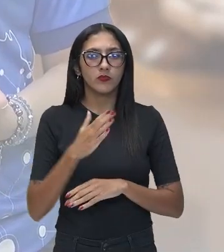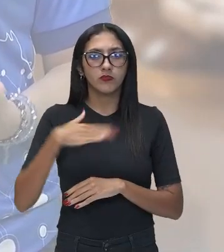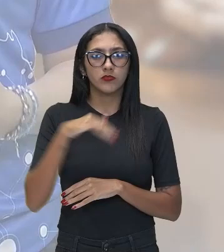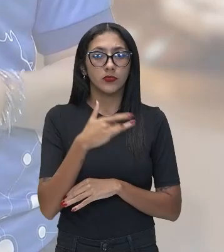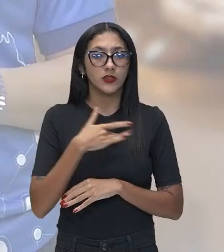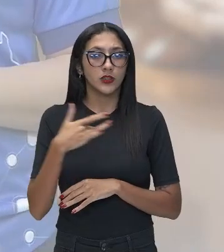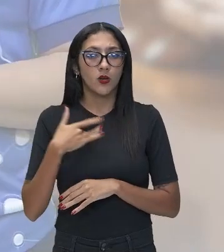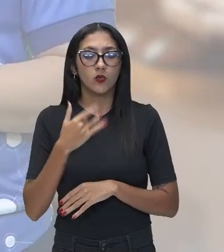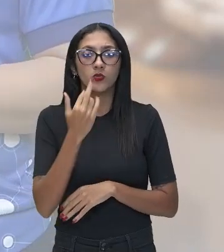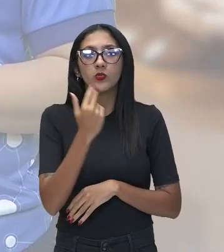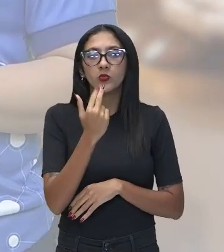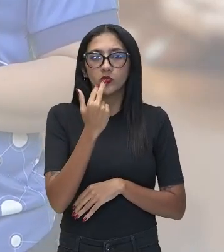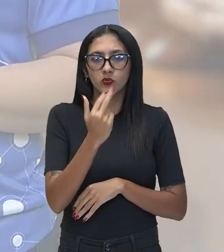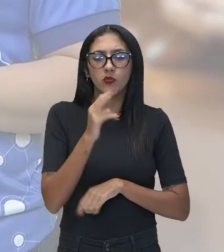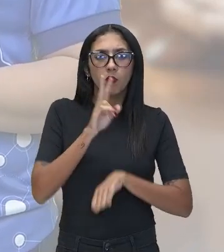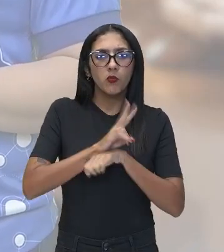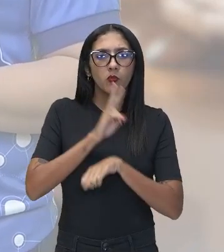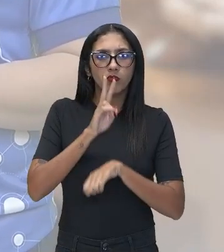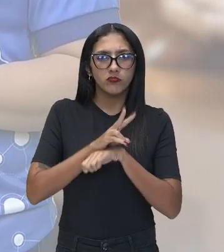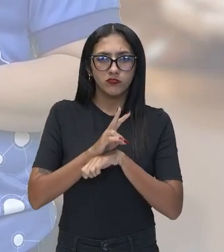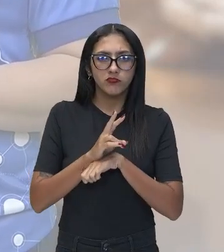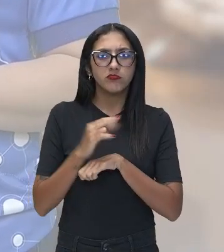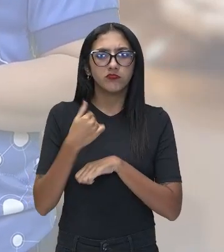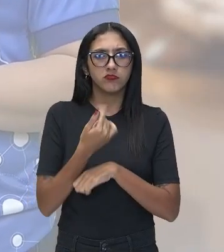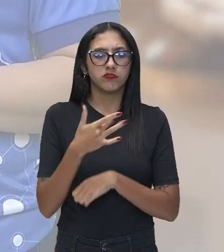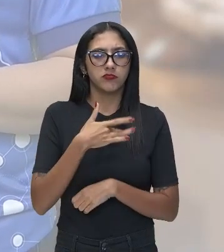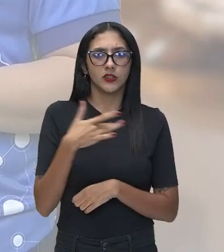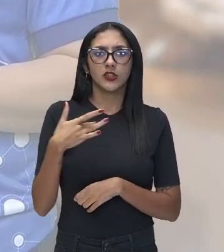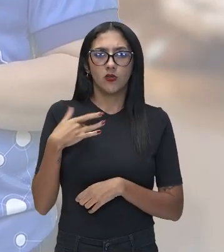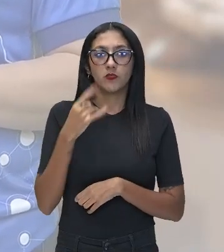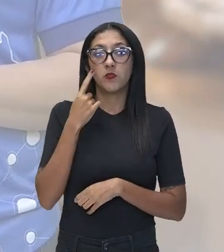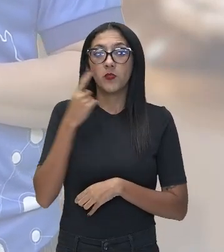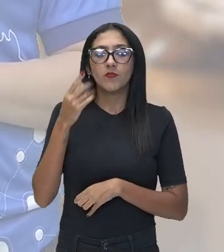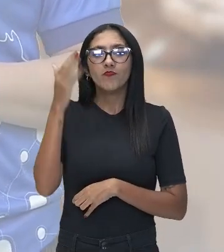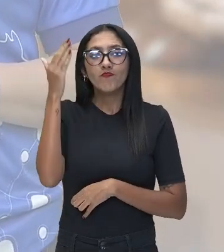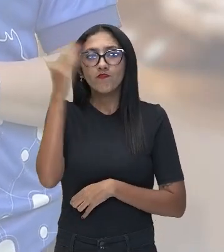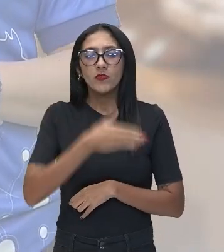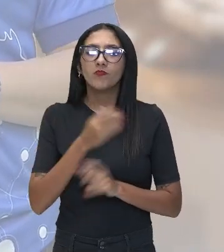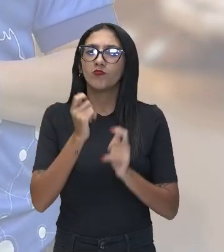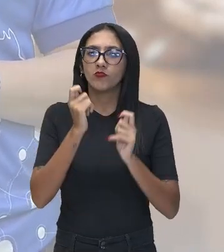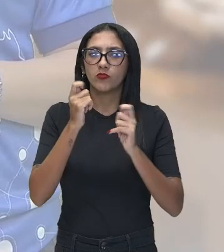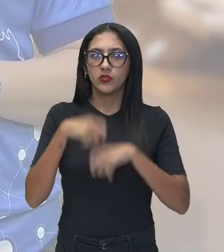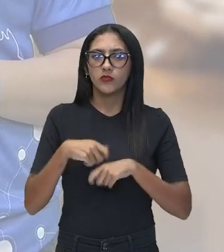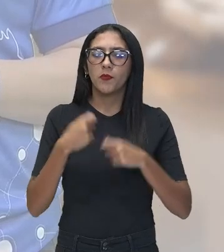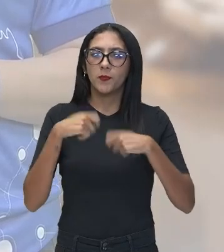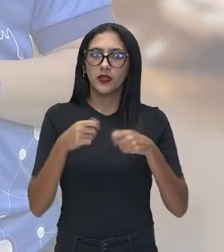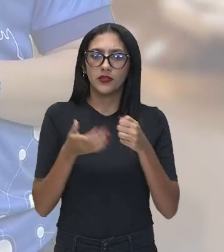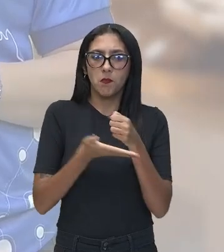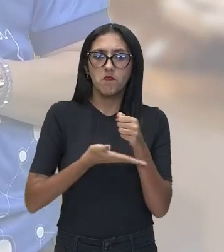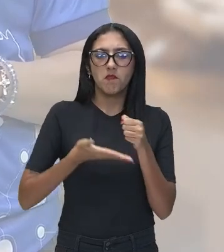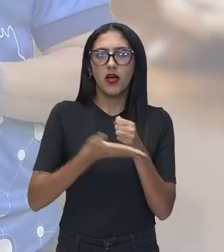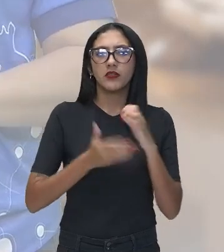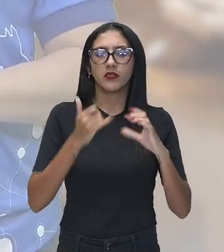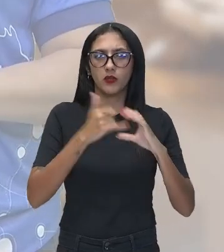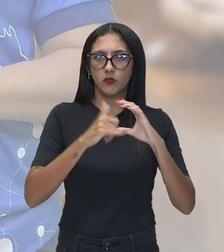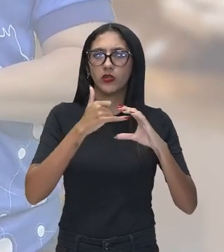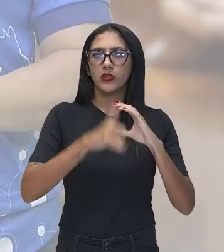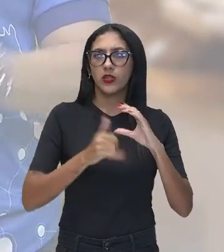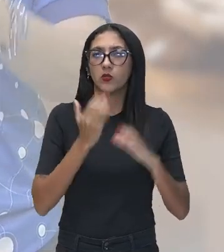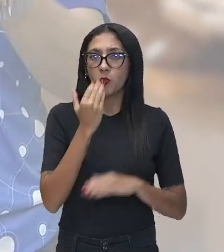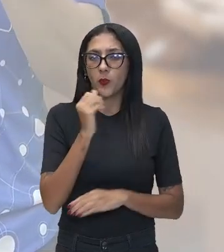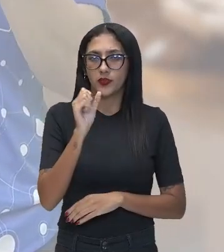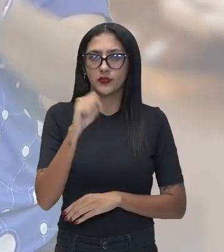nossa dieta, ou seja, para mostrar para vocês que a gente precisa aqui dos carboidratos, sim, ok?